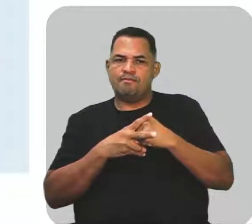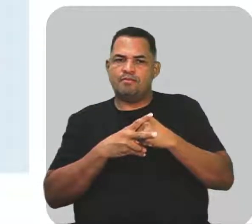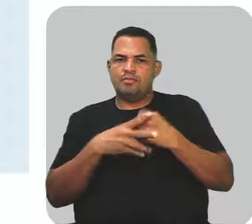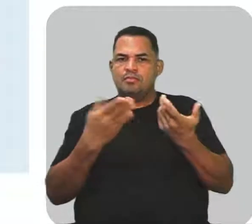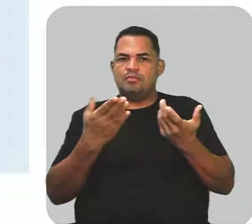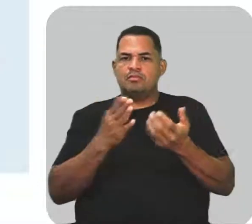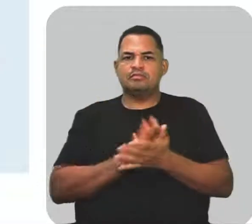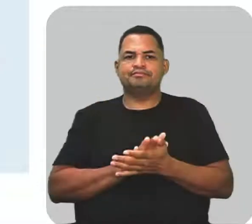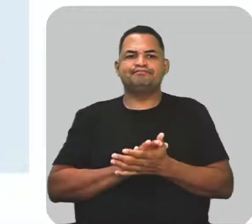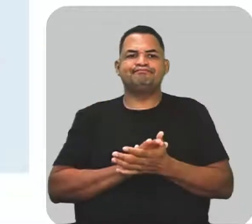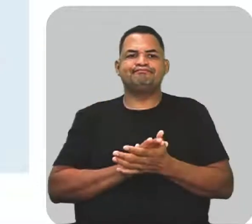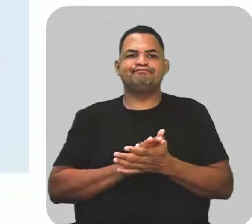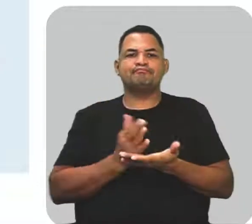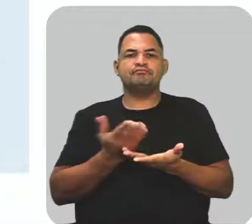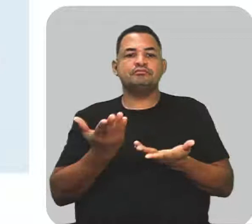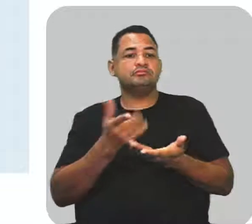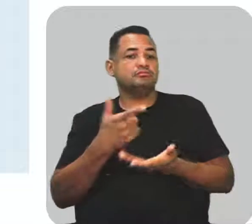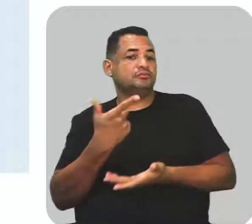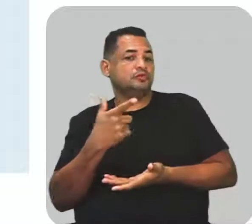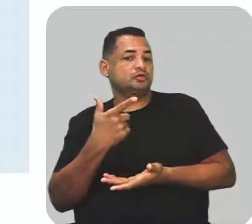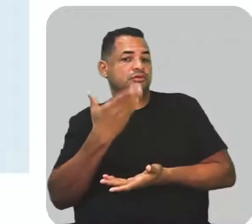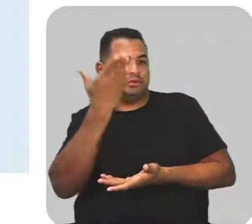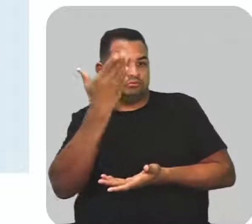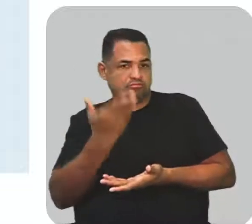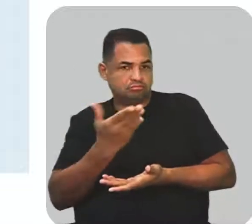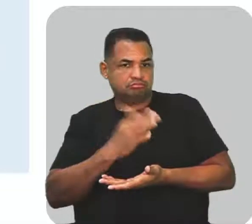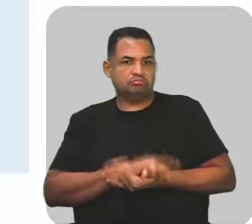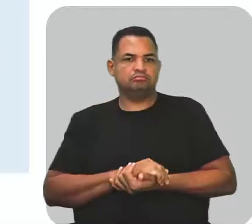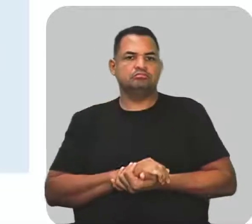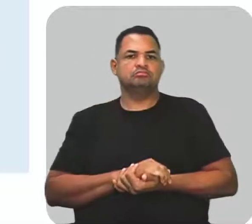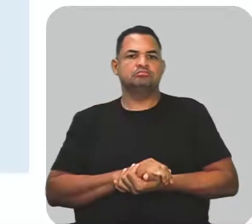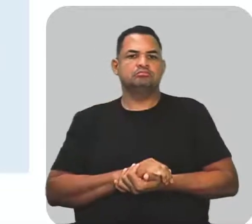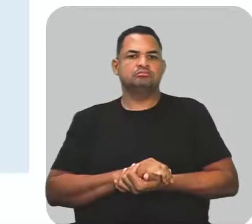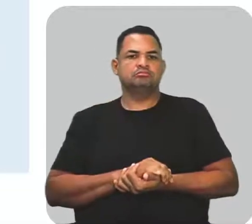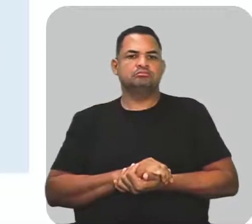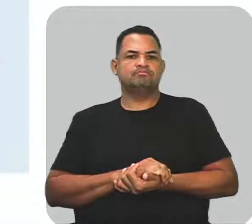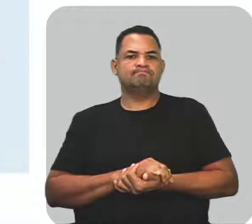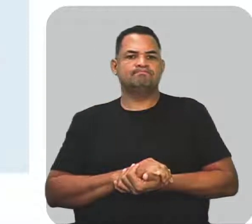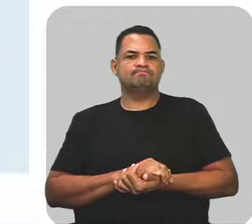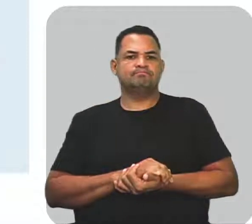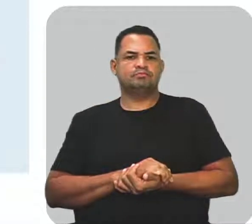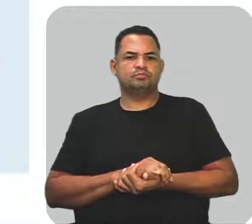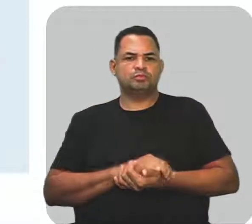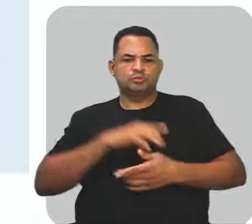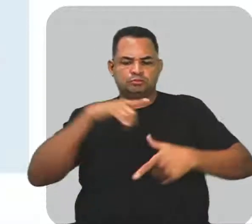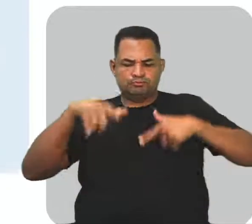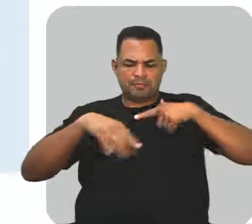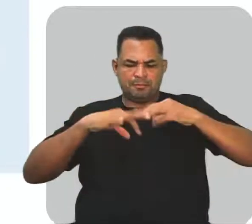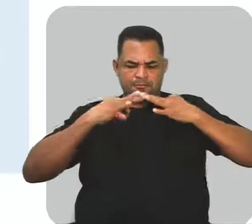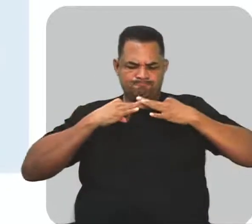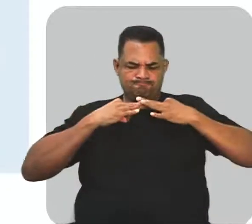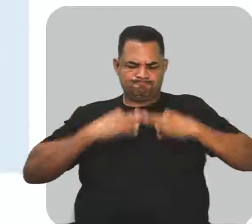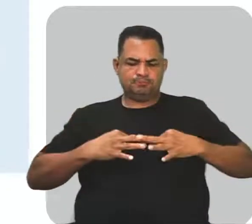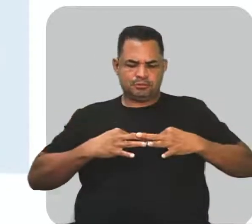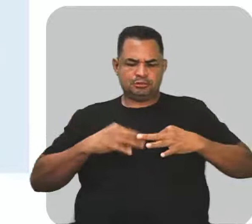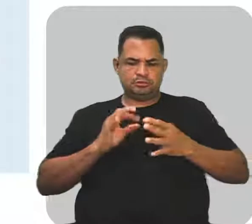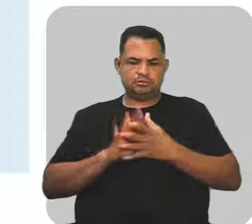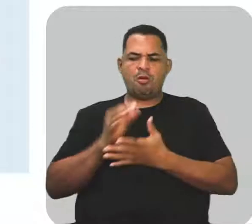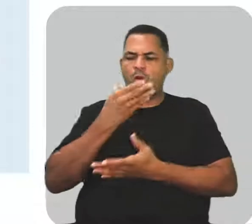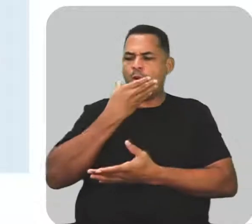verbo, tá? Nesse tipo de frase. Por exemplo, trabalho digno desse